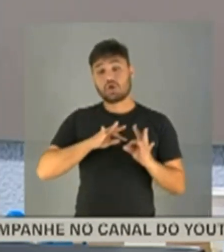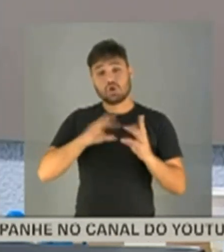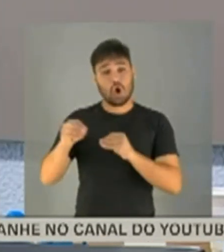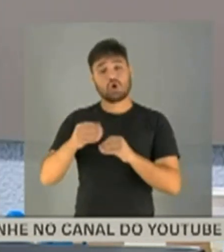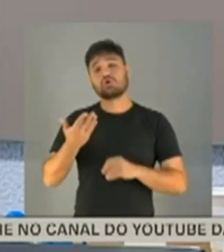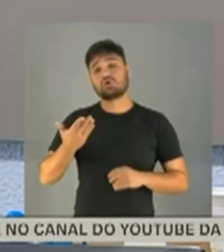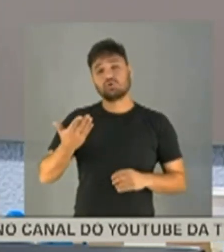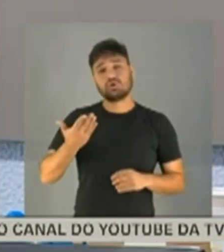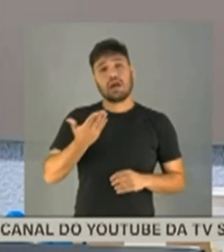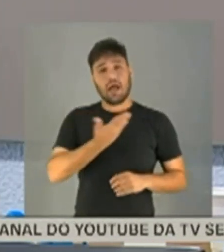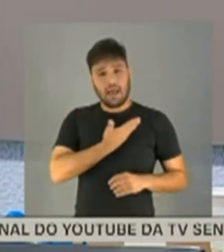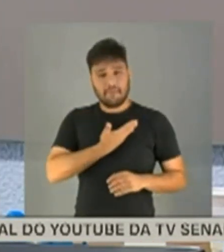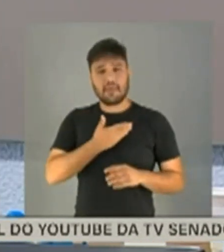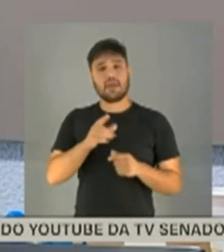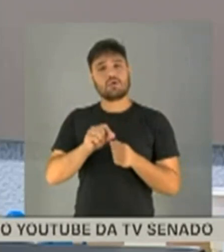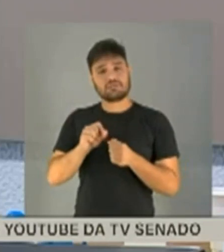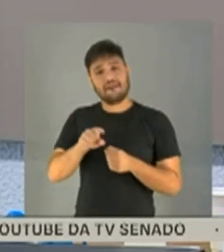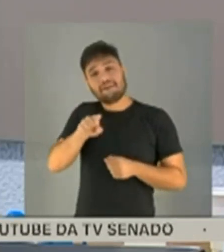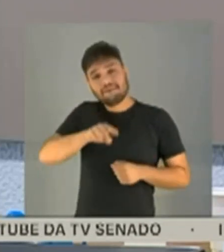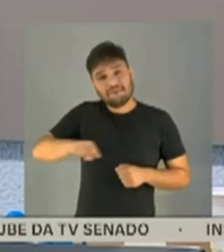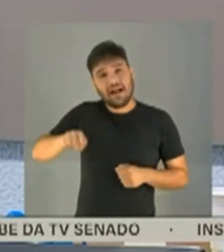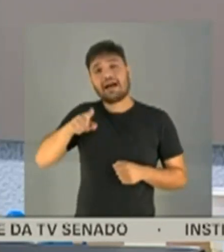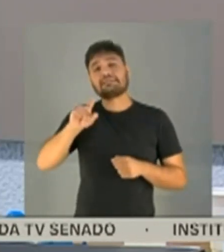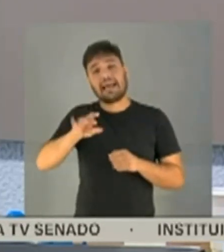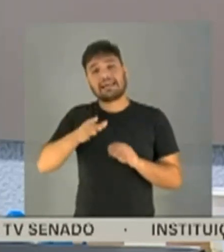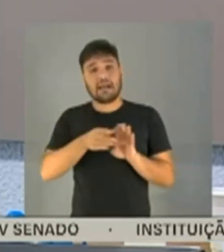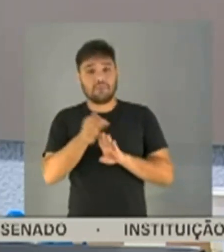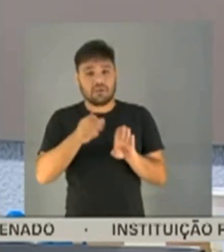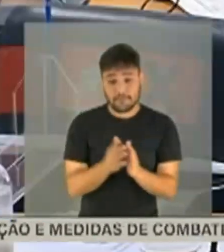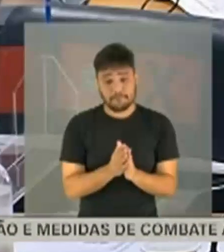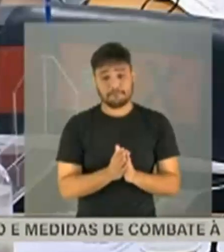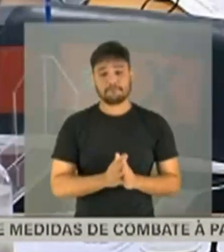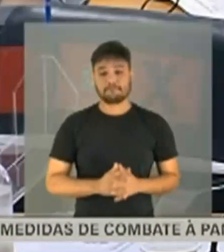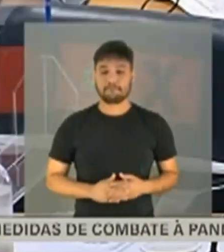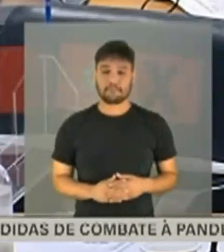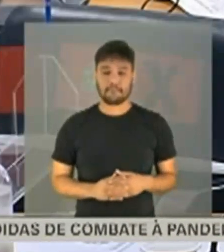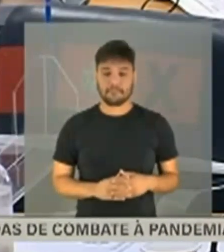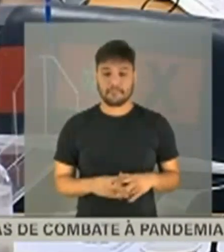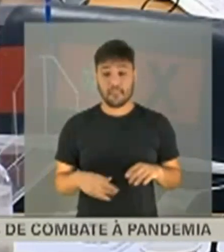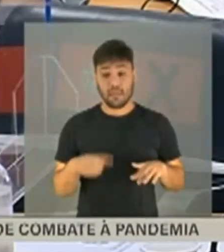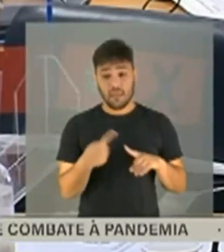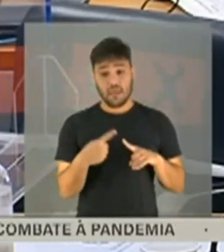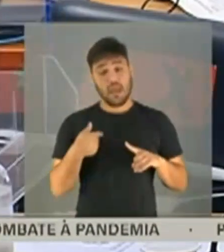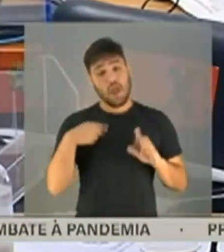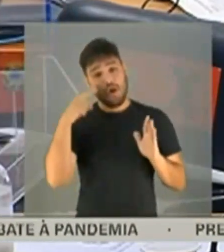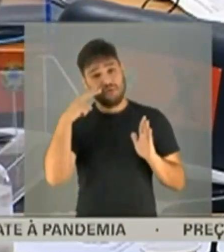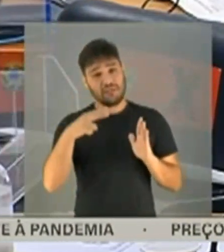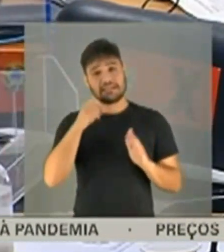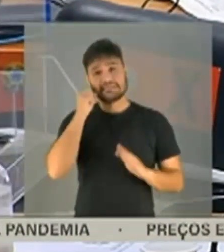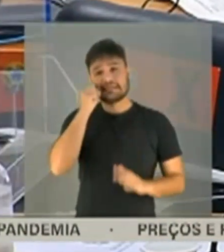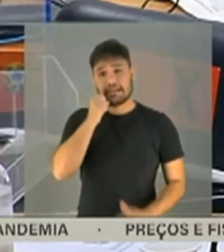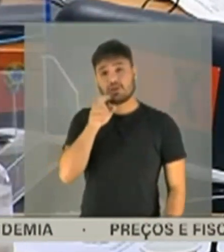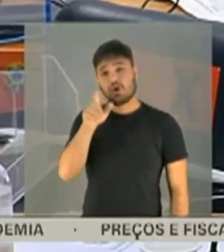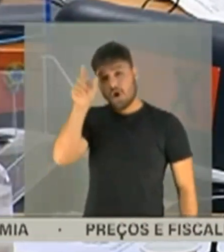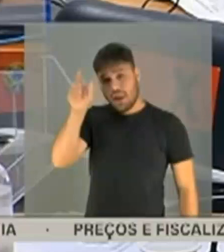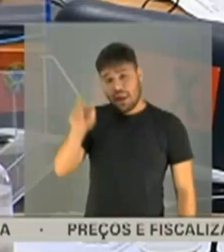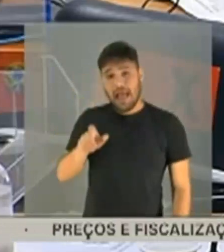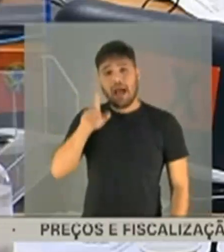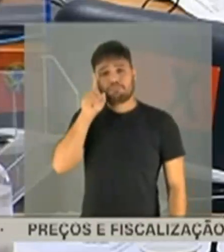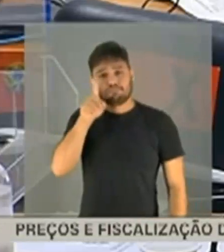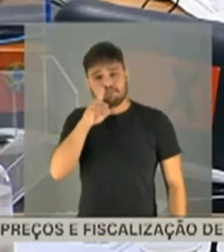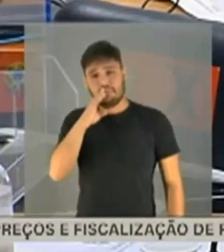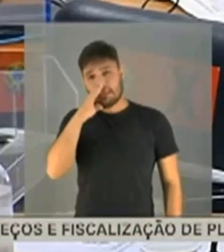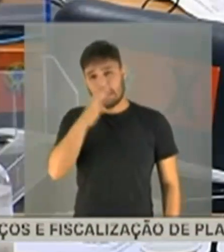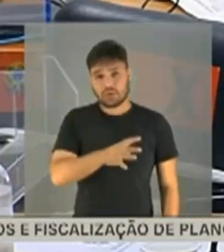os colegas que fazem a abordagem recomendada da infecção. Inclusive, eu vi senadores americanos